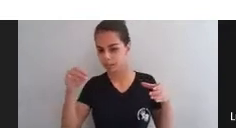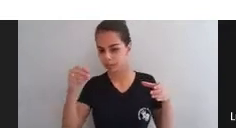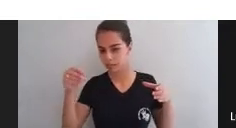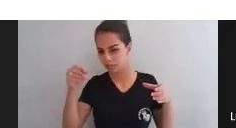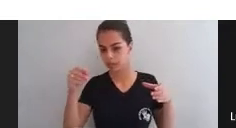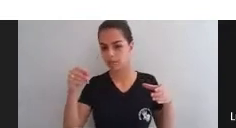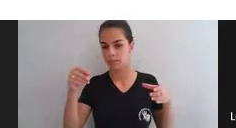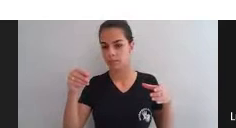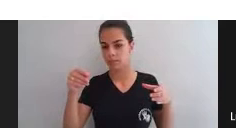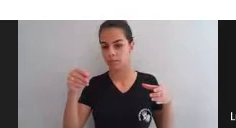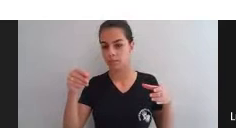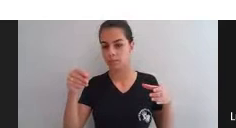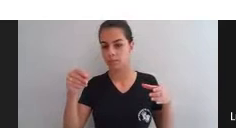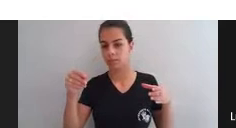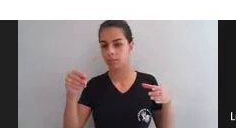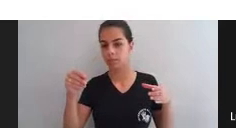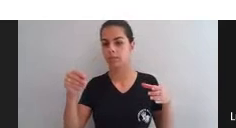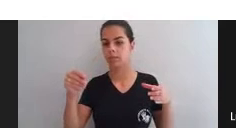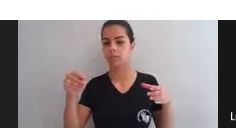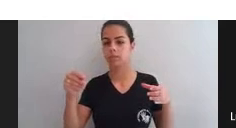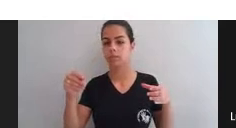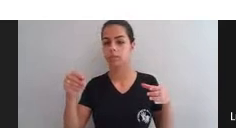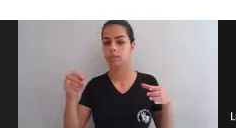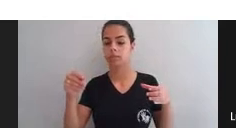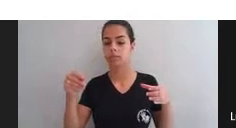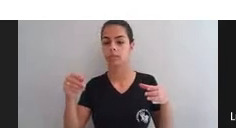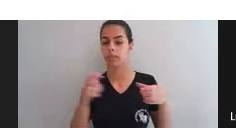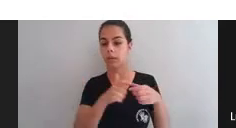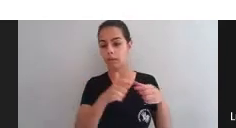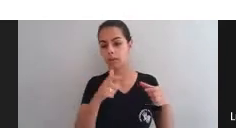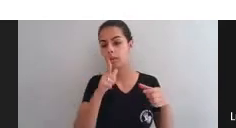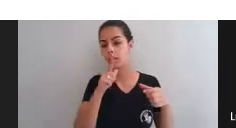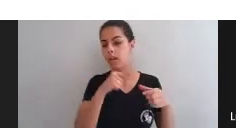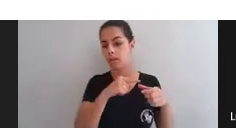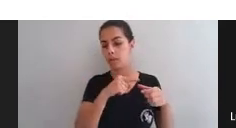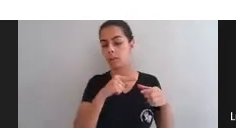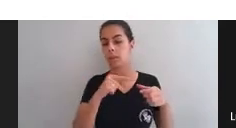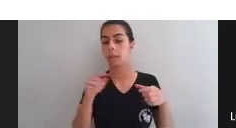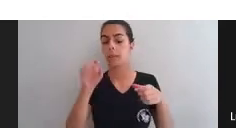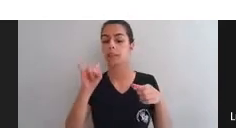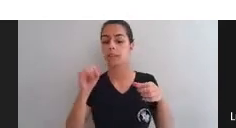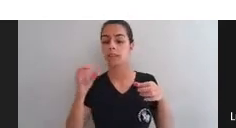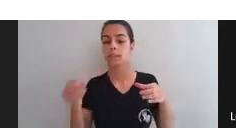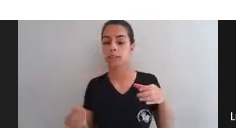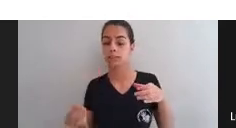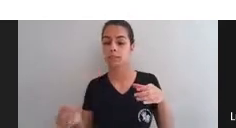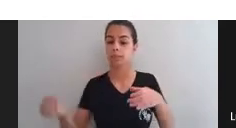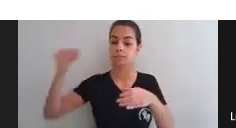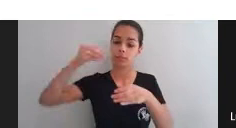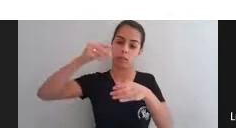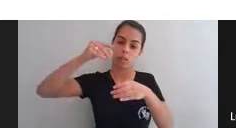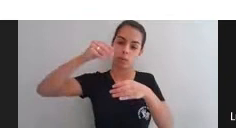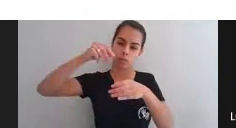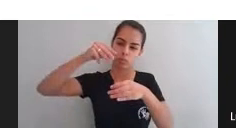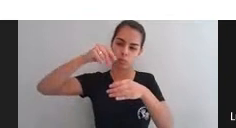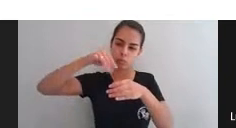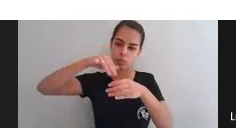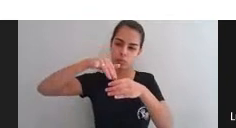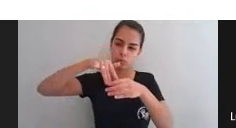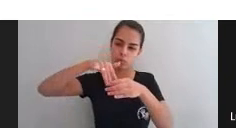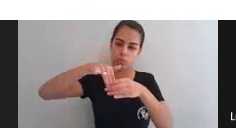diluídas, mas ainda é água, a maioria. Assim que você coloca o suco, o que